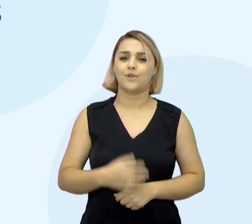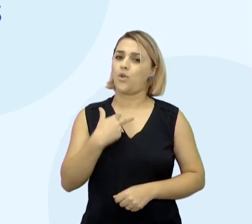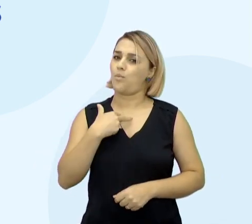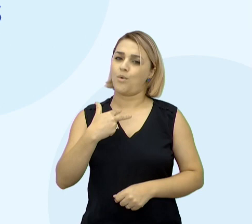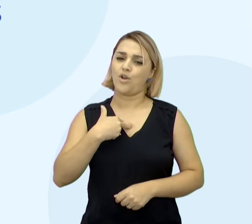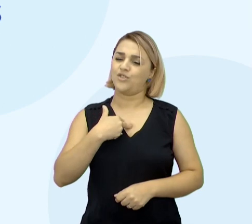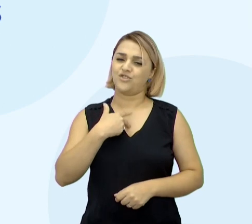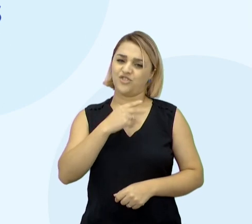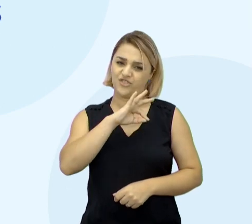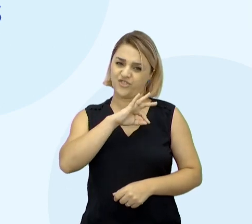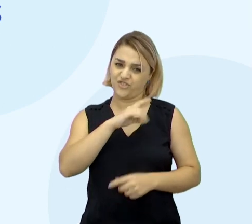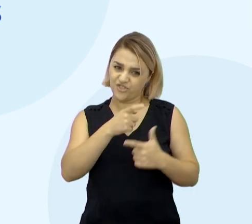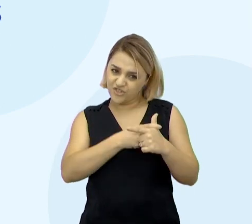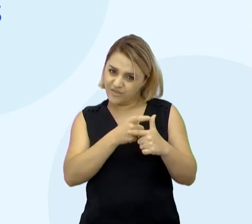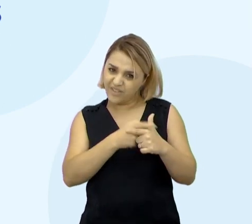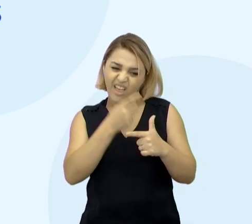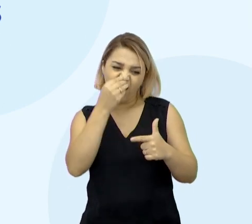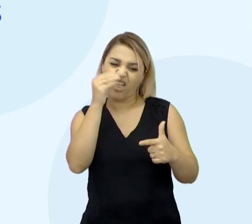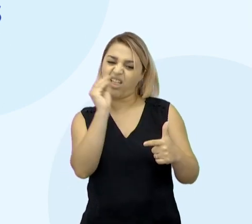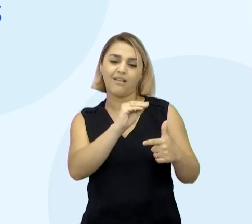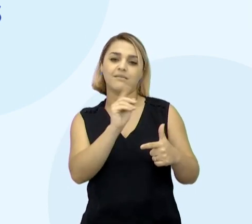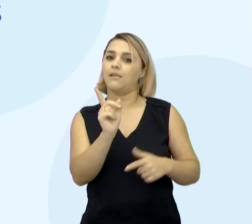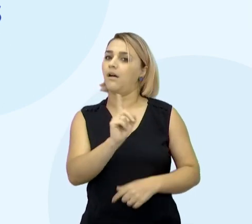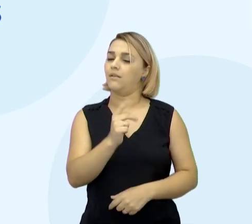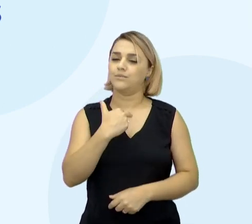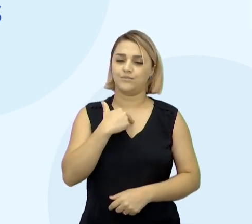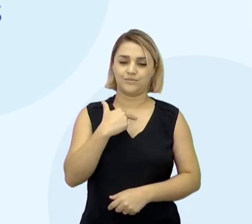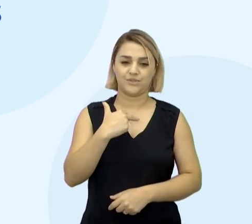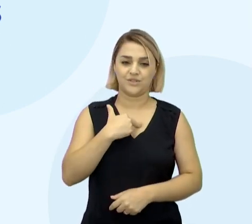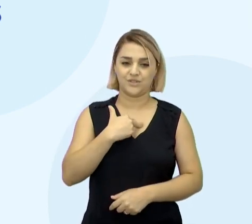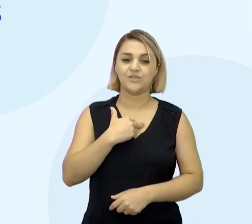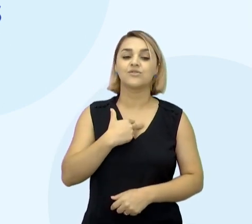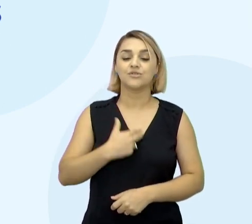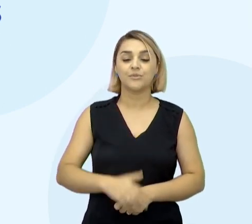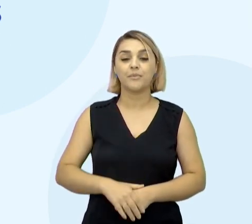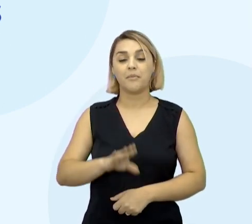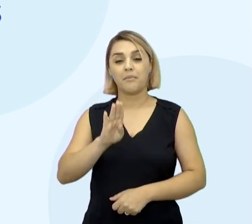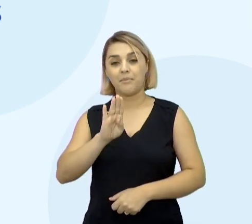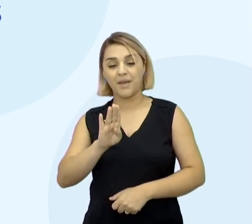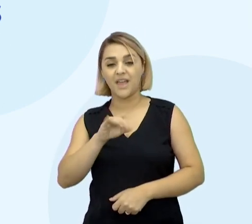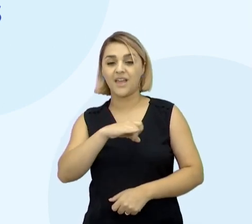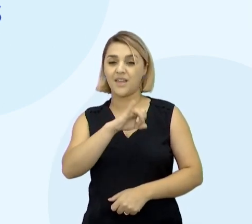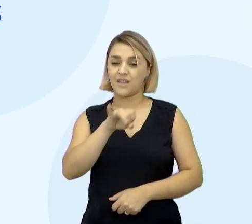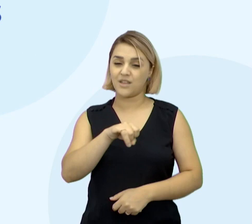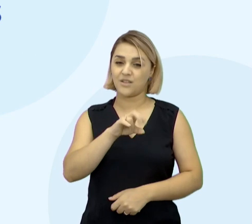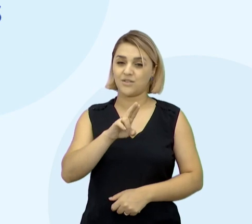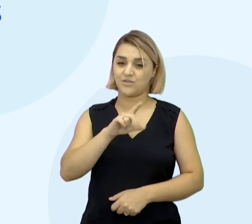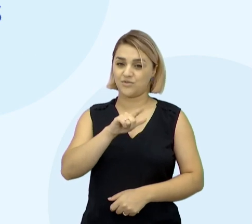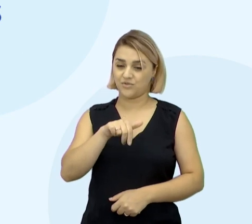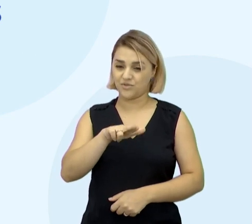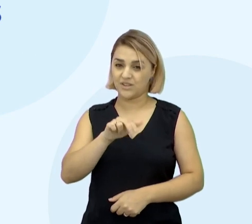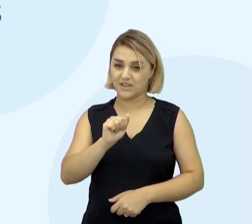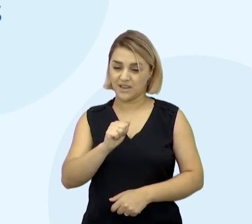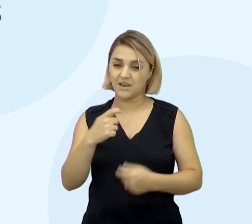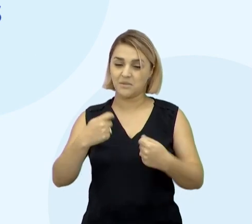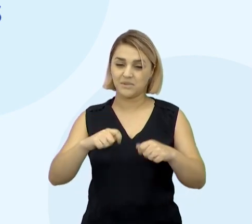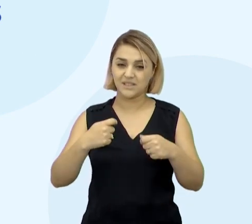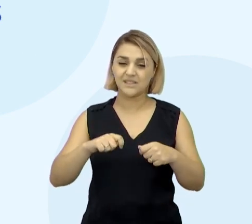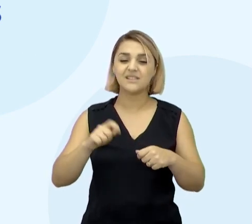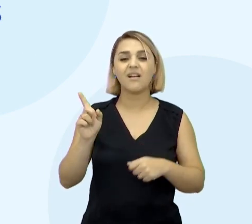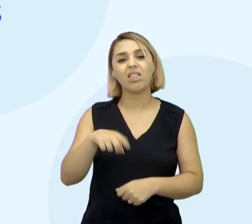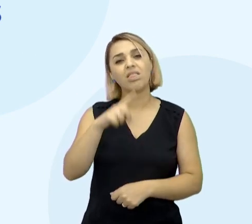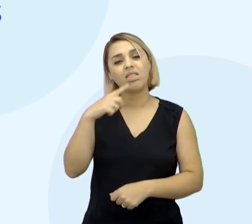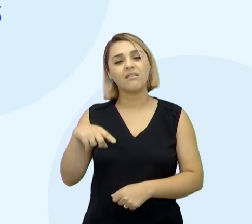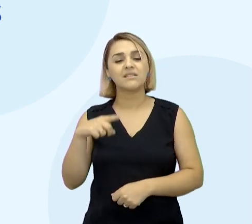nada. A Juliana deve cancelar seus passeios ao sábado? Juliana deve cancelar seus passeios ao